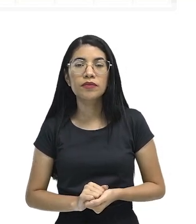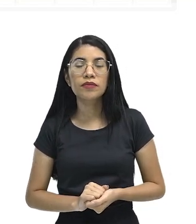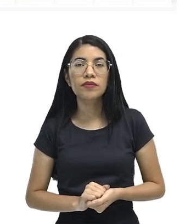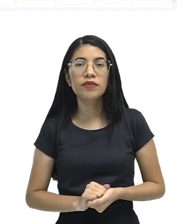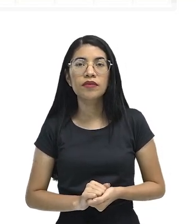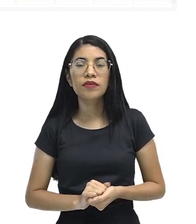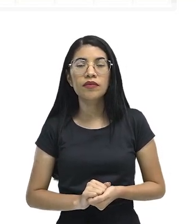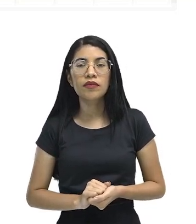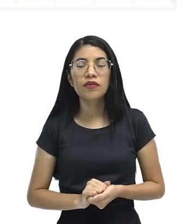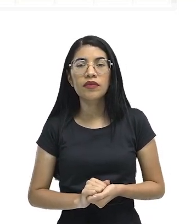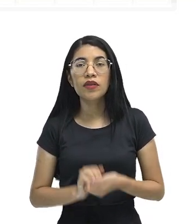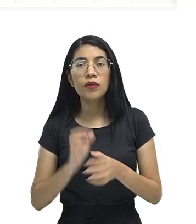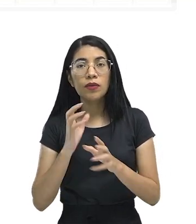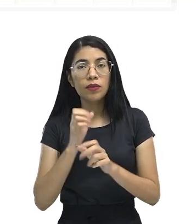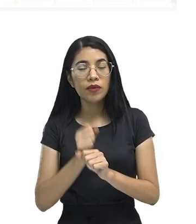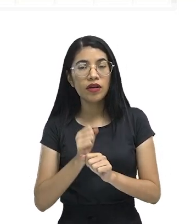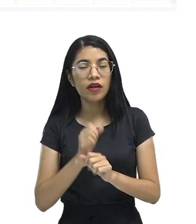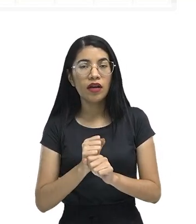Então o resultado aqui, ó,